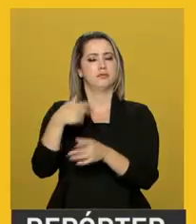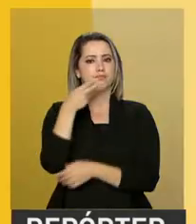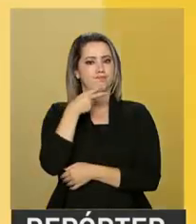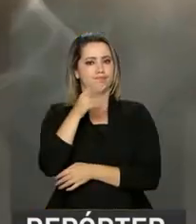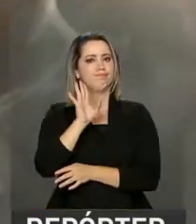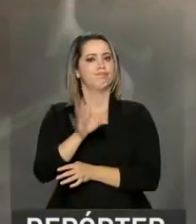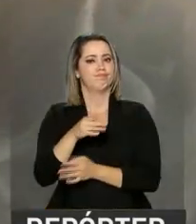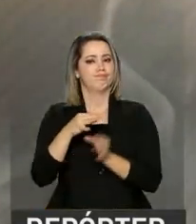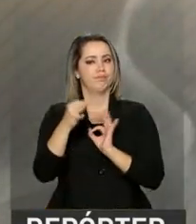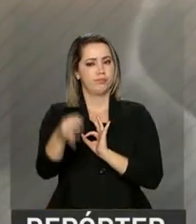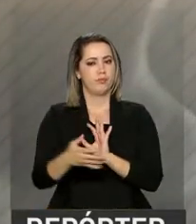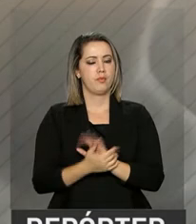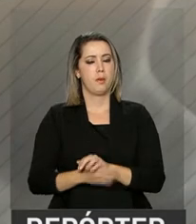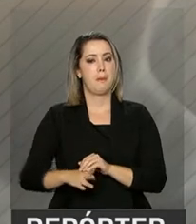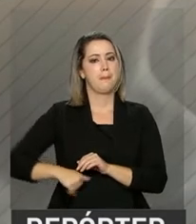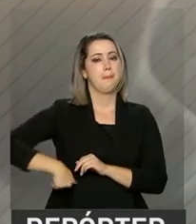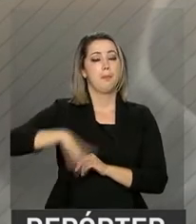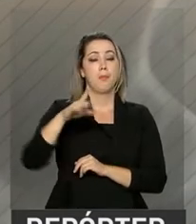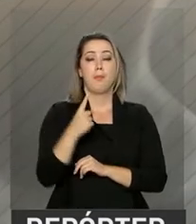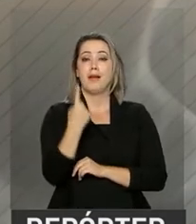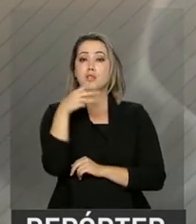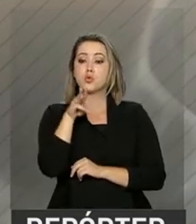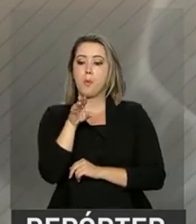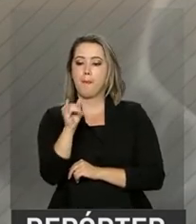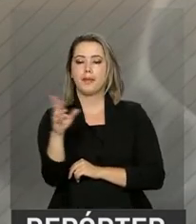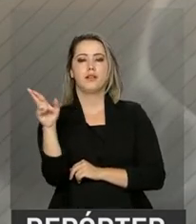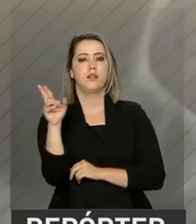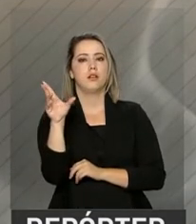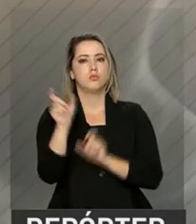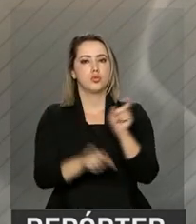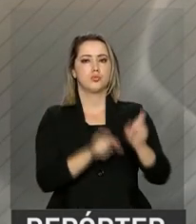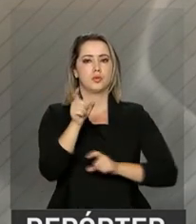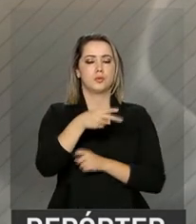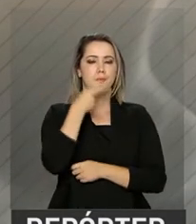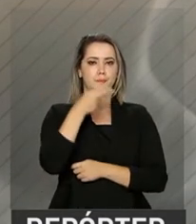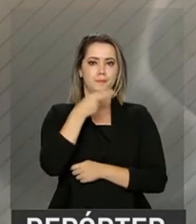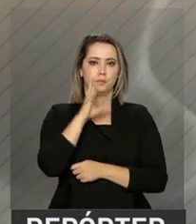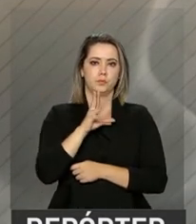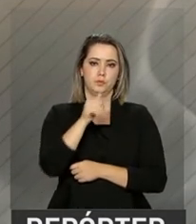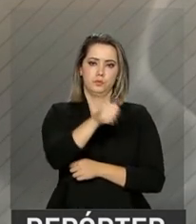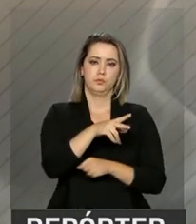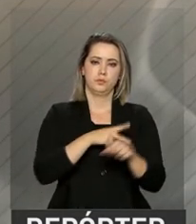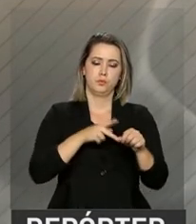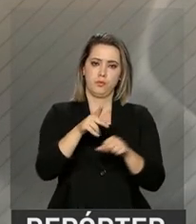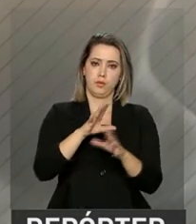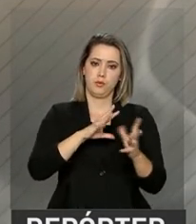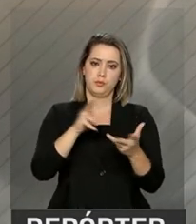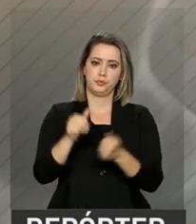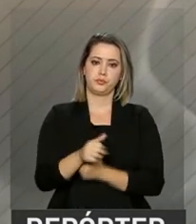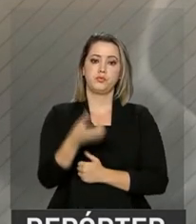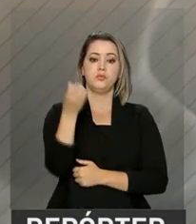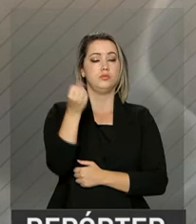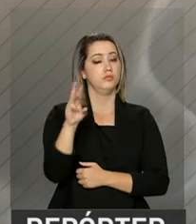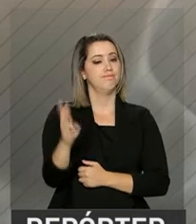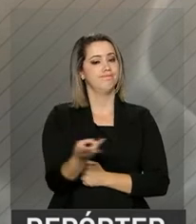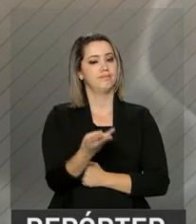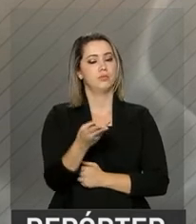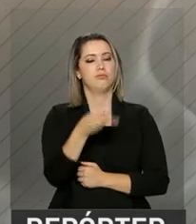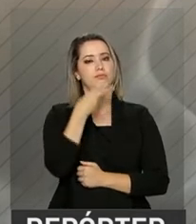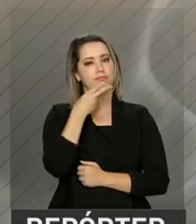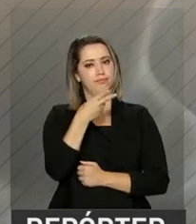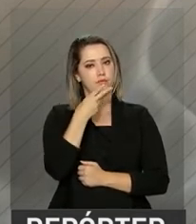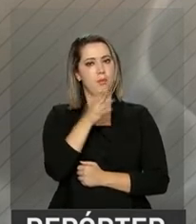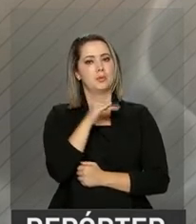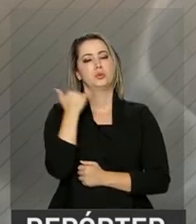fim mais de um bilhão de pessoas são fumantes em todo o mundo são 6 milhões de mortes relacionadas ao tabaco